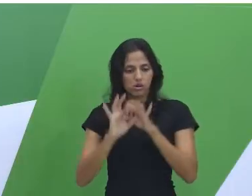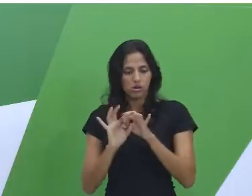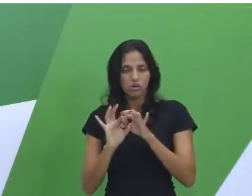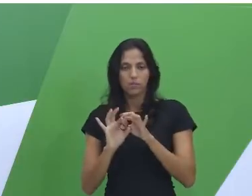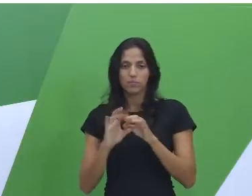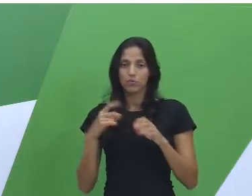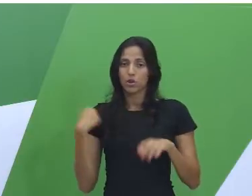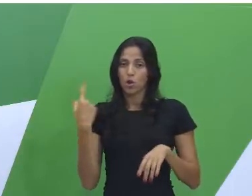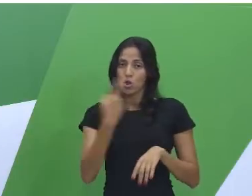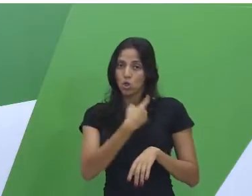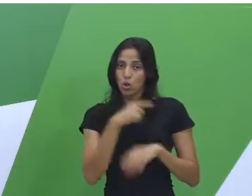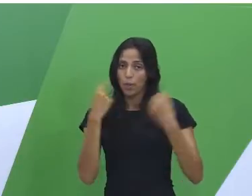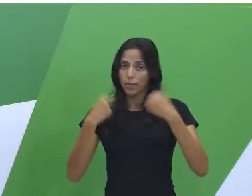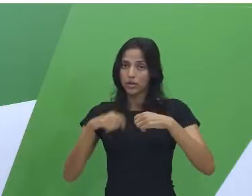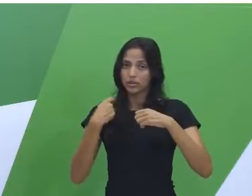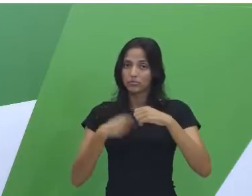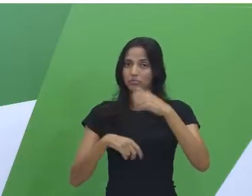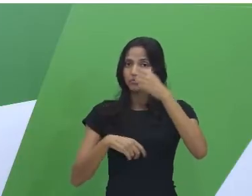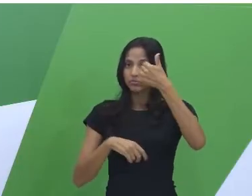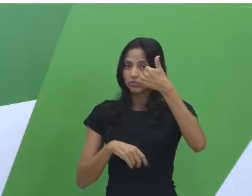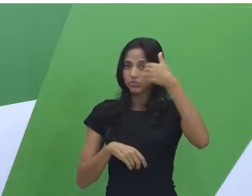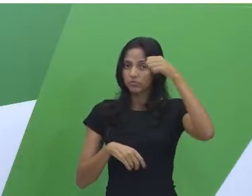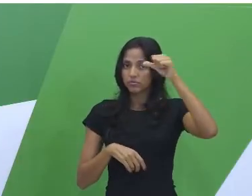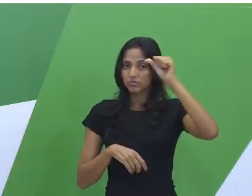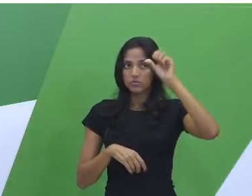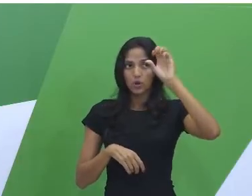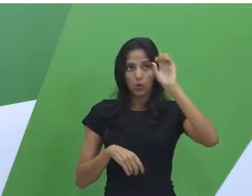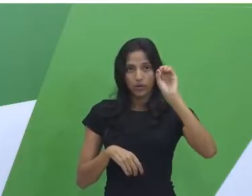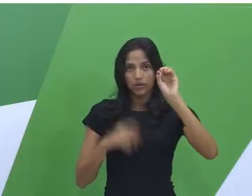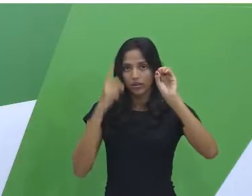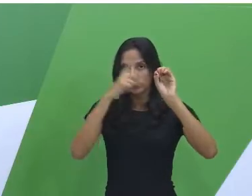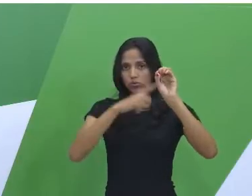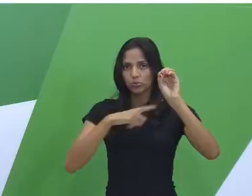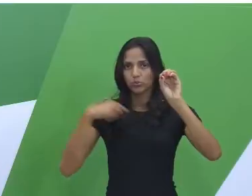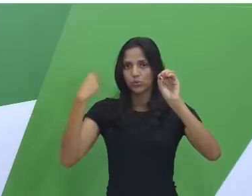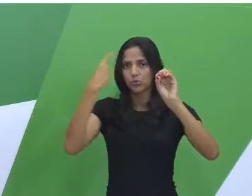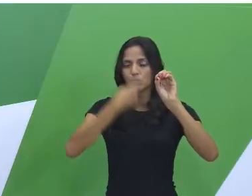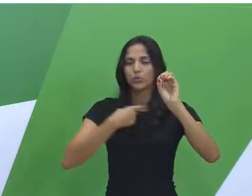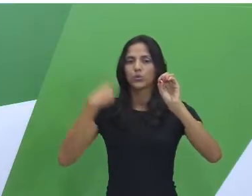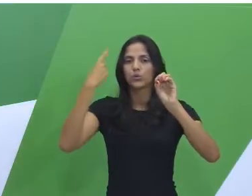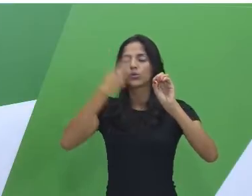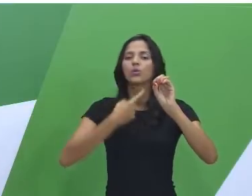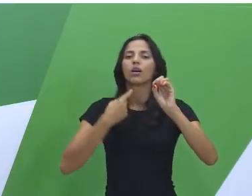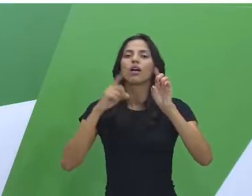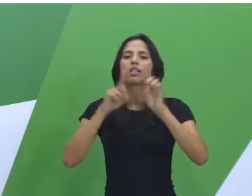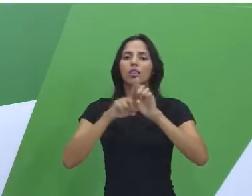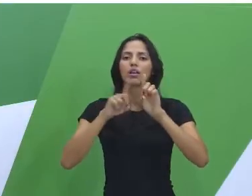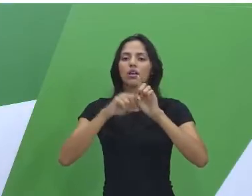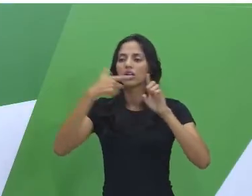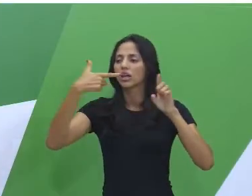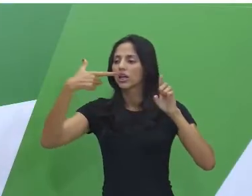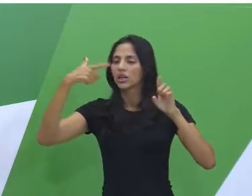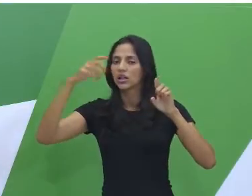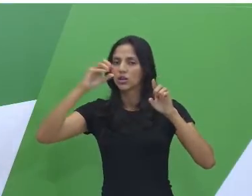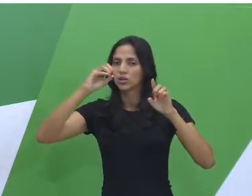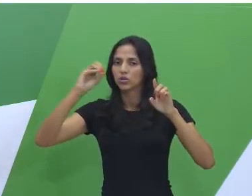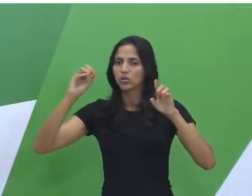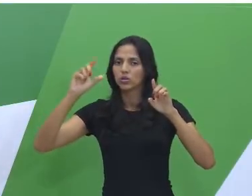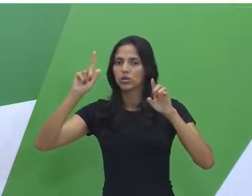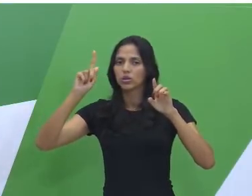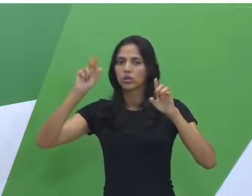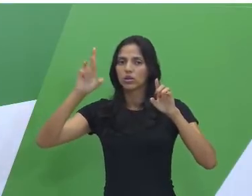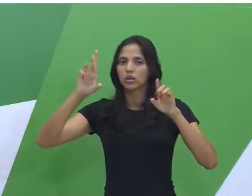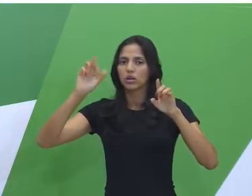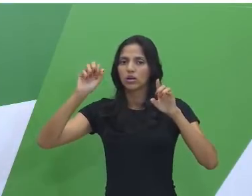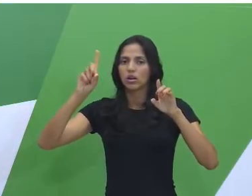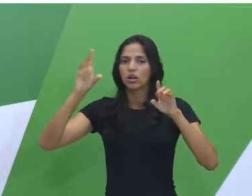que 180 graus, né, equivale a π radianos e equivale a 200 graus.